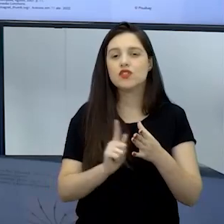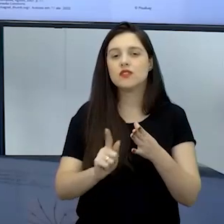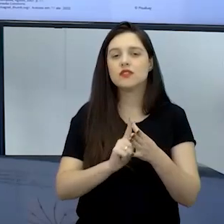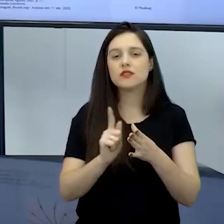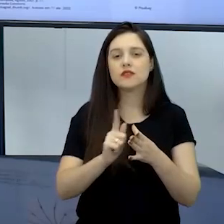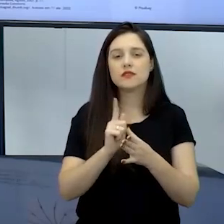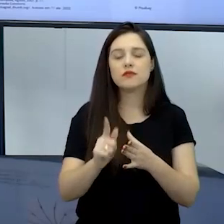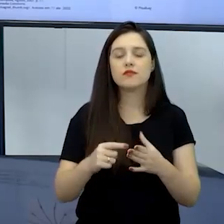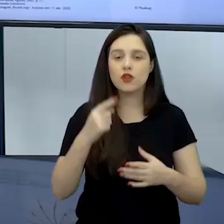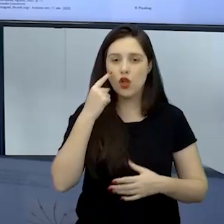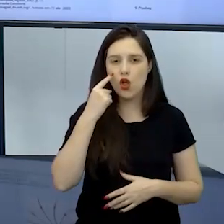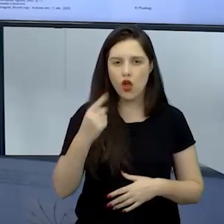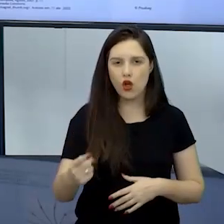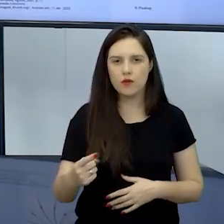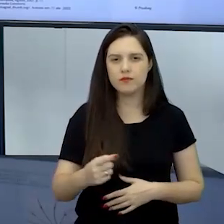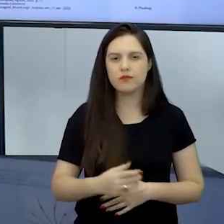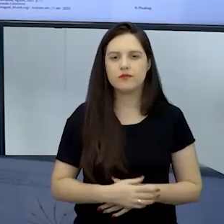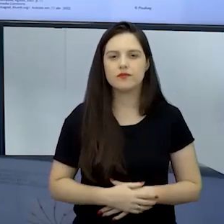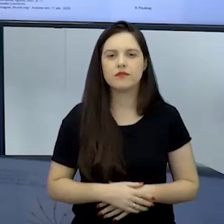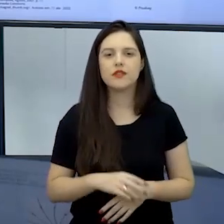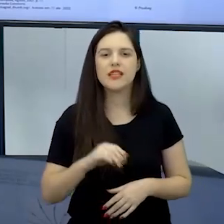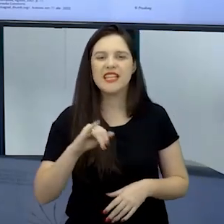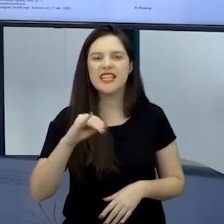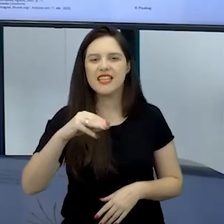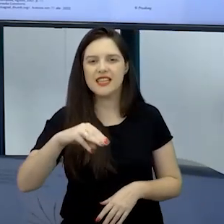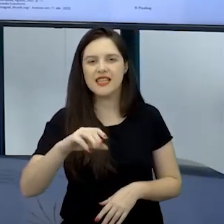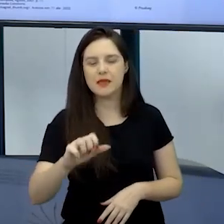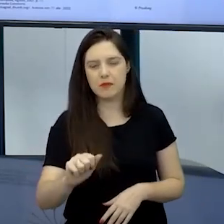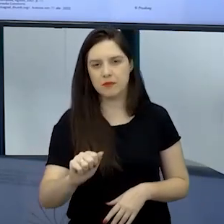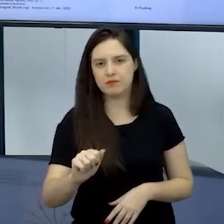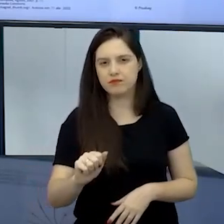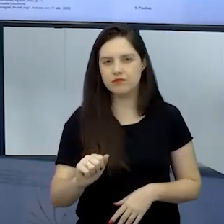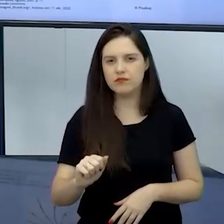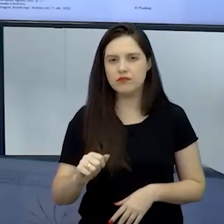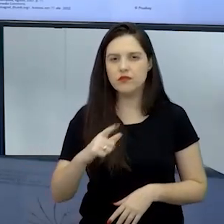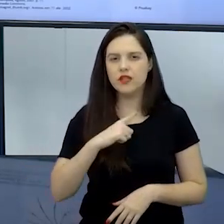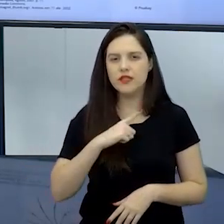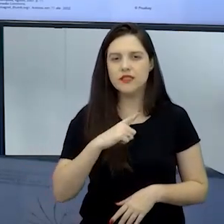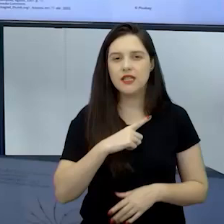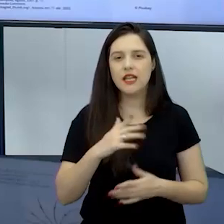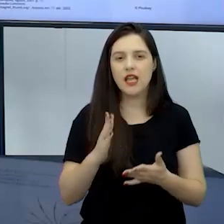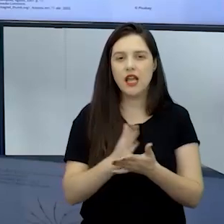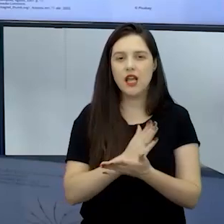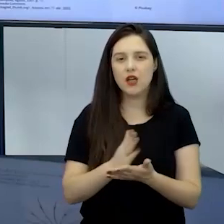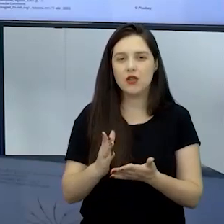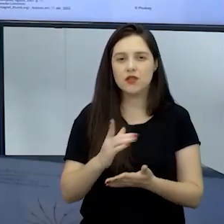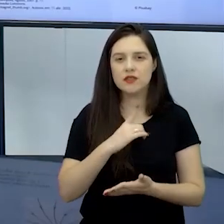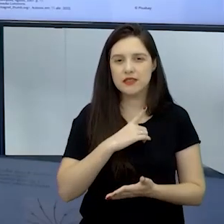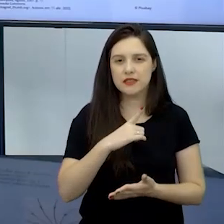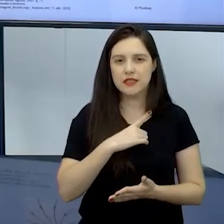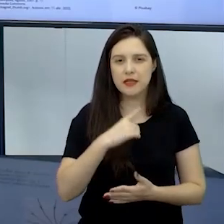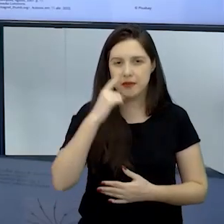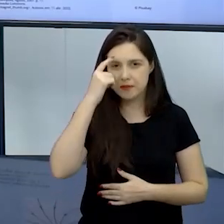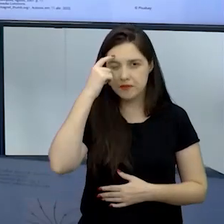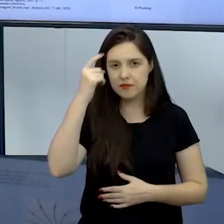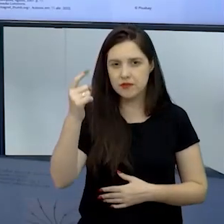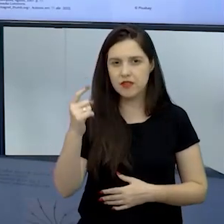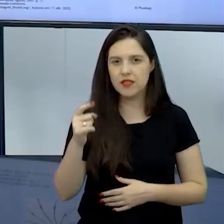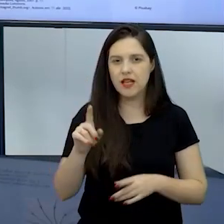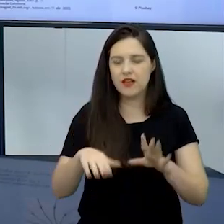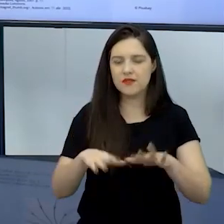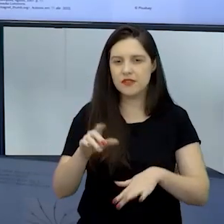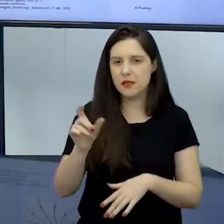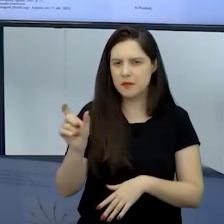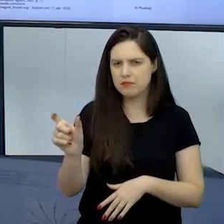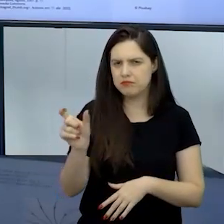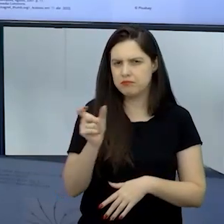tem, ó, se você pegar esse ímã aqui, ó, esse ímã de neodino, e pegar um ímã que você tem aí, esse ímã que você tem em casa, esses mais, né, esse ímã que você